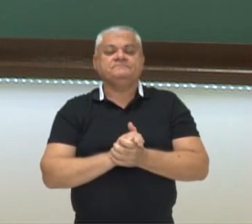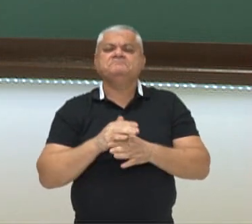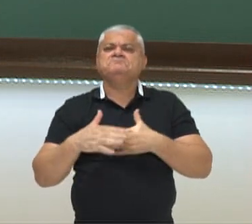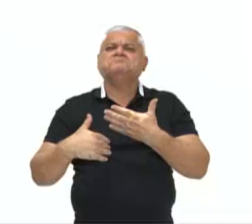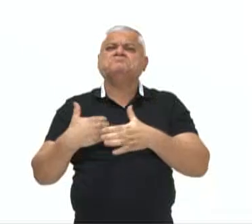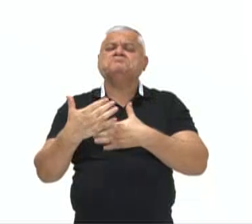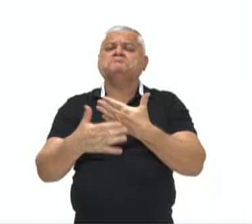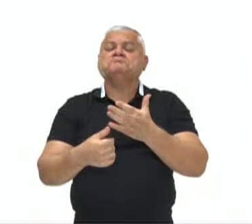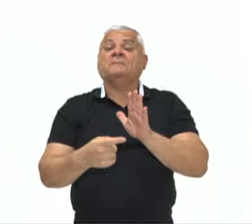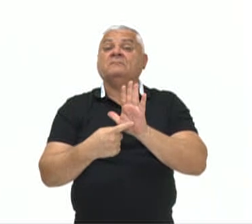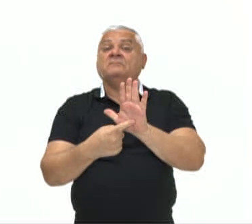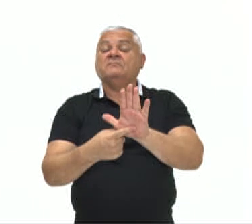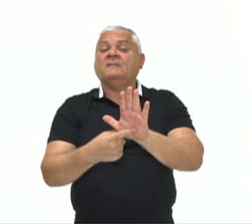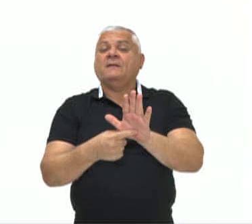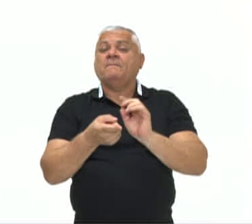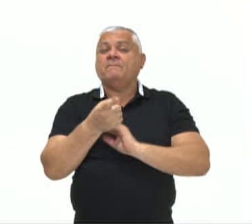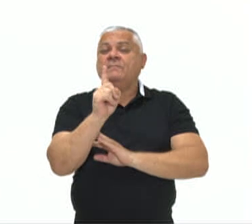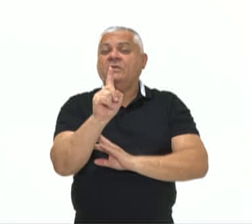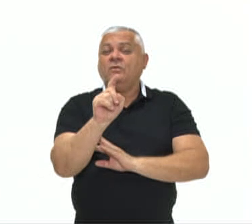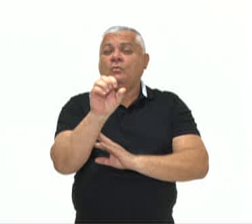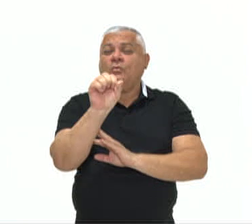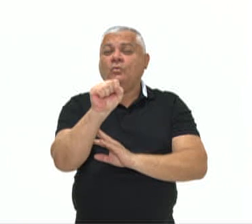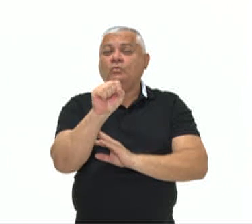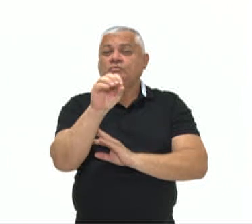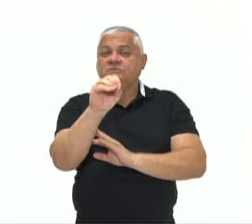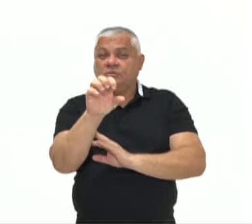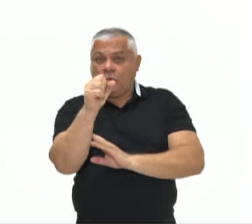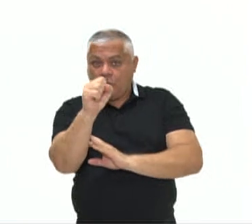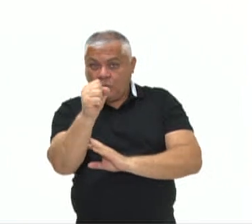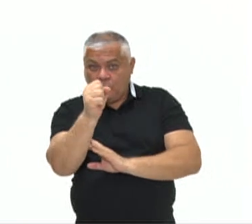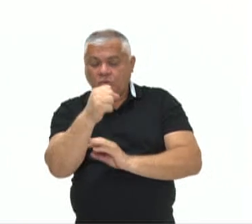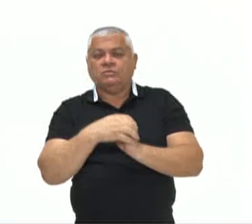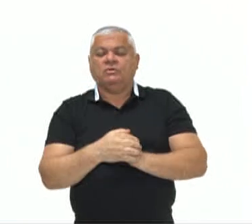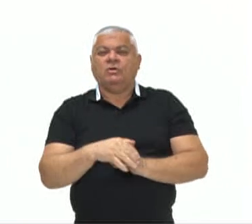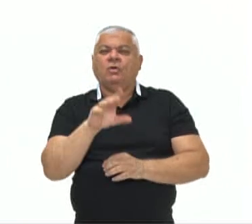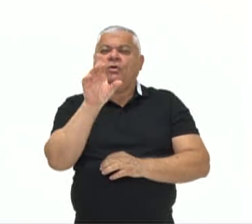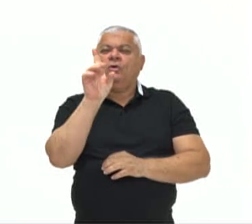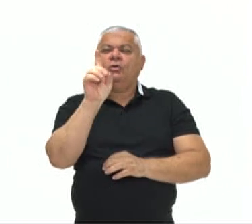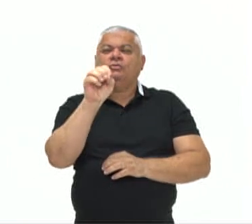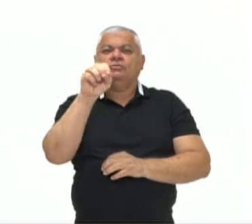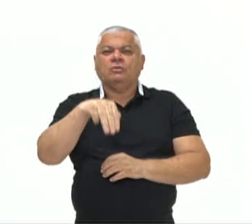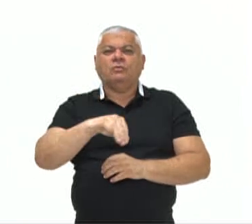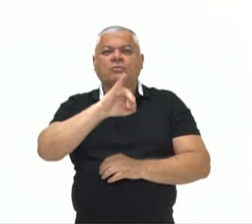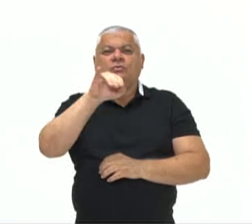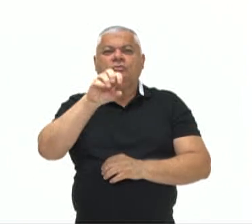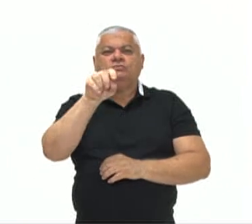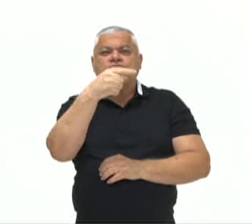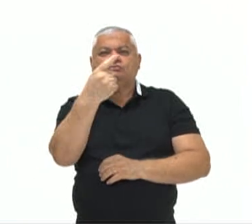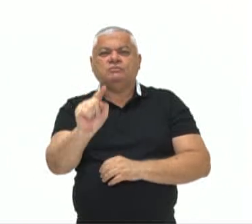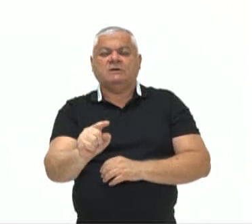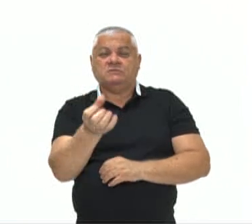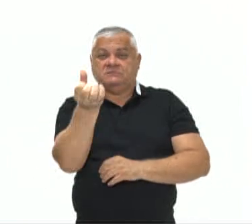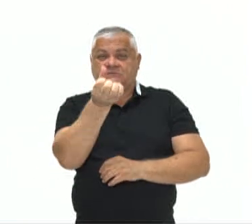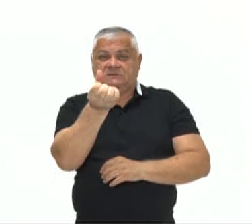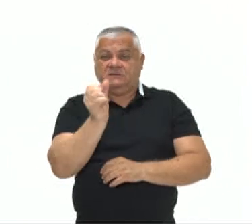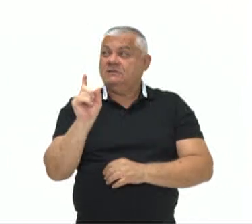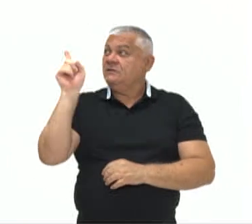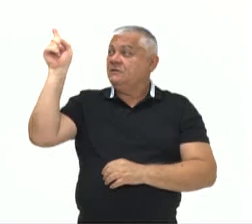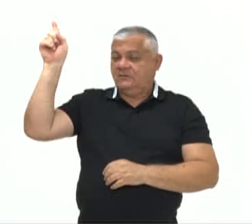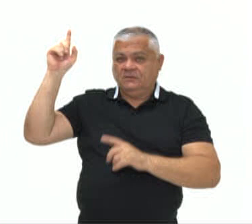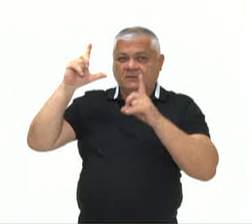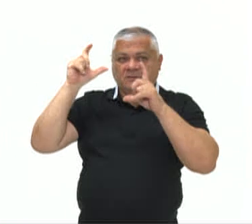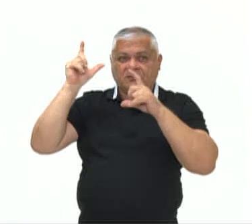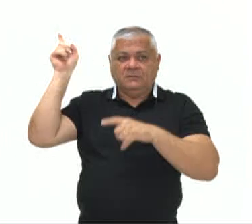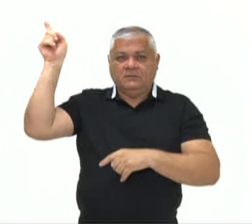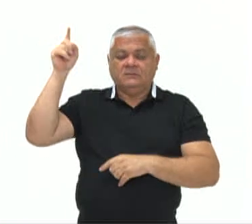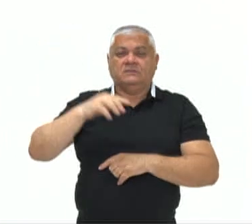claro ainda quando, em 1808, Dom João VI, que aparece ali na figura, foi